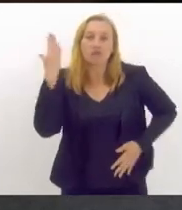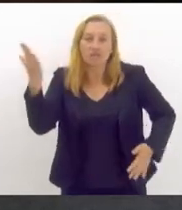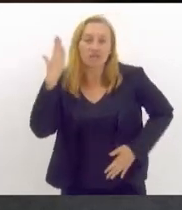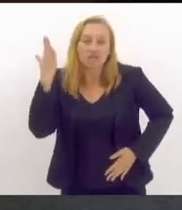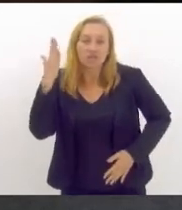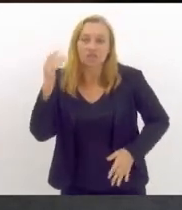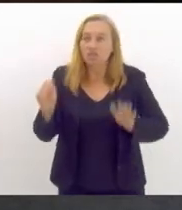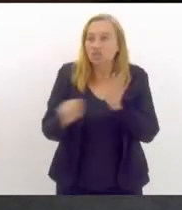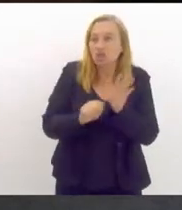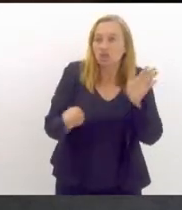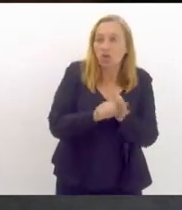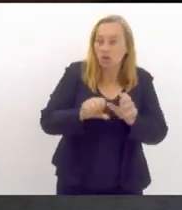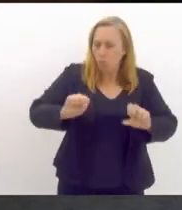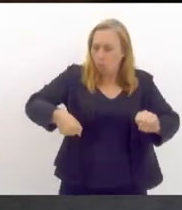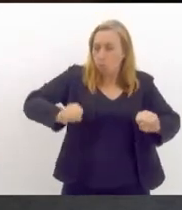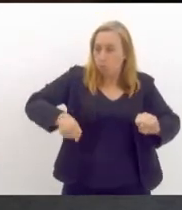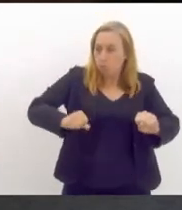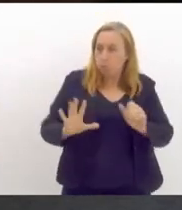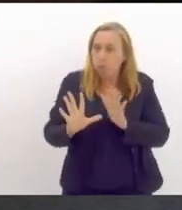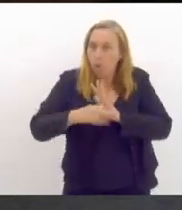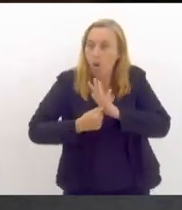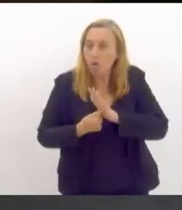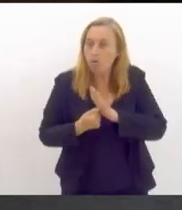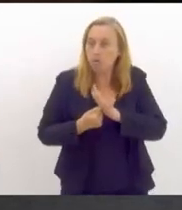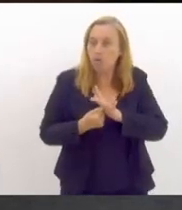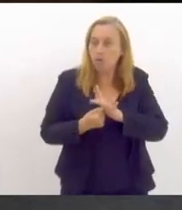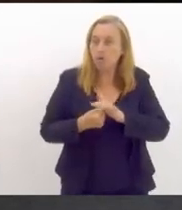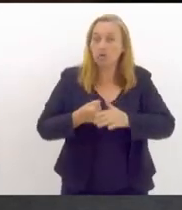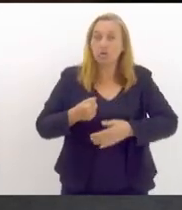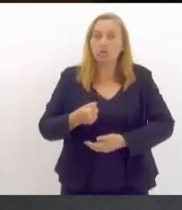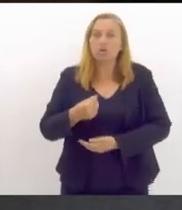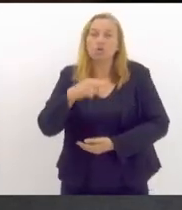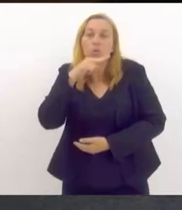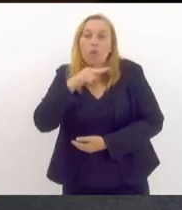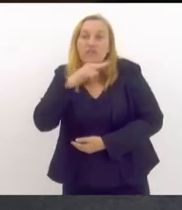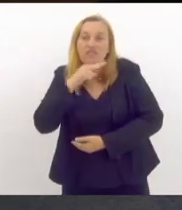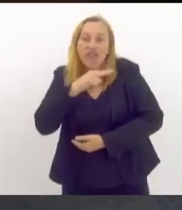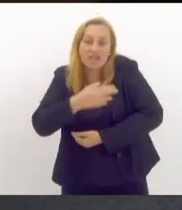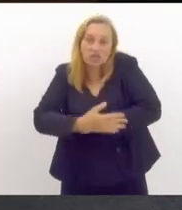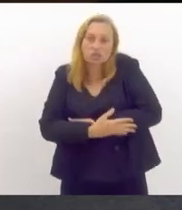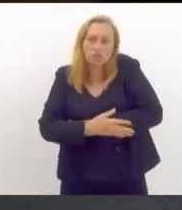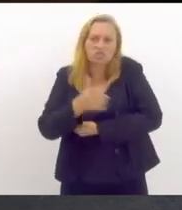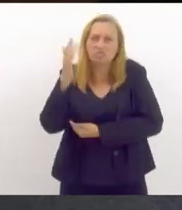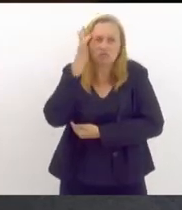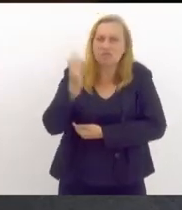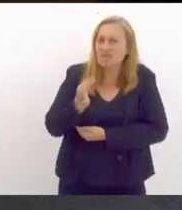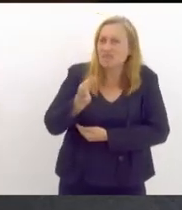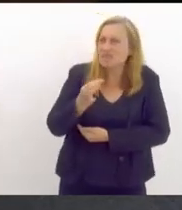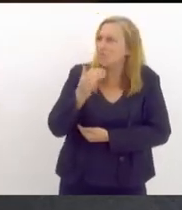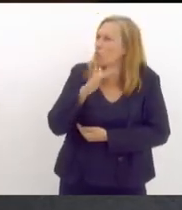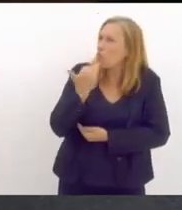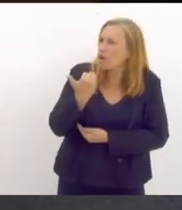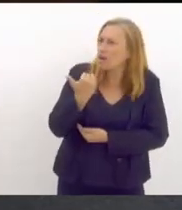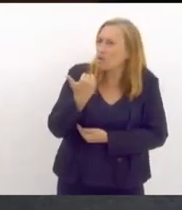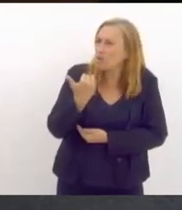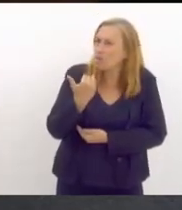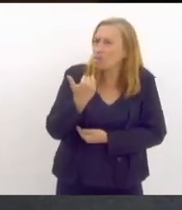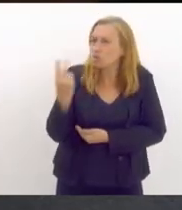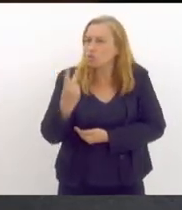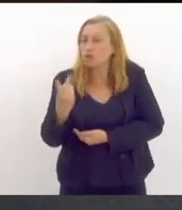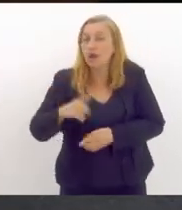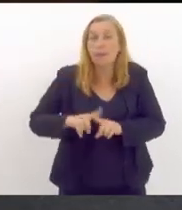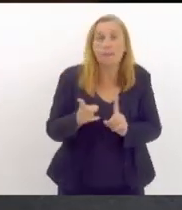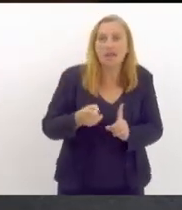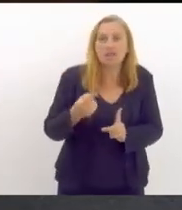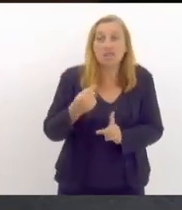drogas numa moto roubada foi atropelado com sua neta no colo eu não sei nem se a menina morreu se o senhor morreu mas